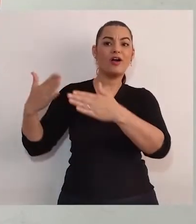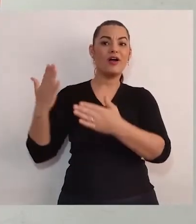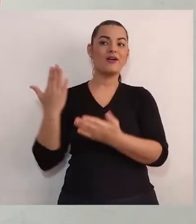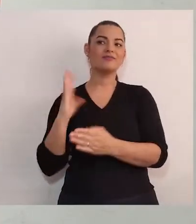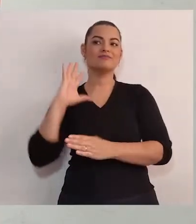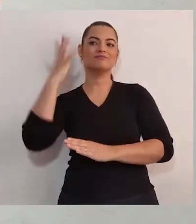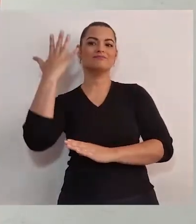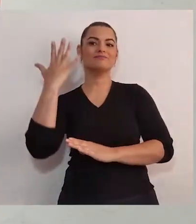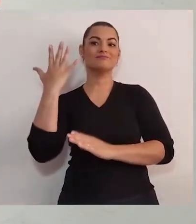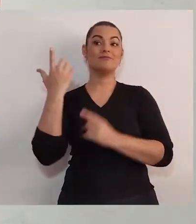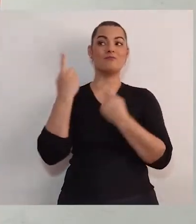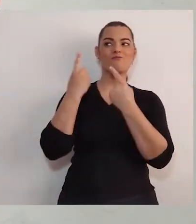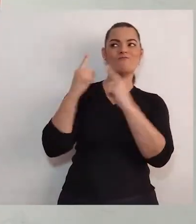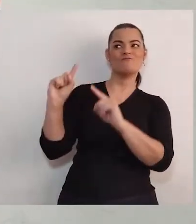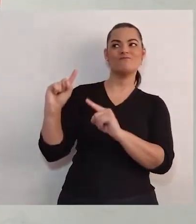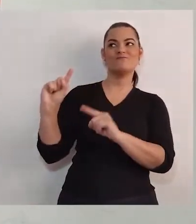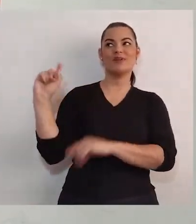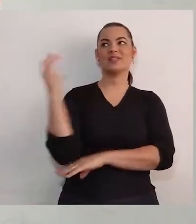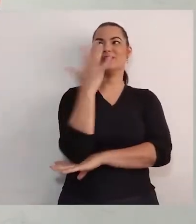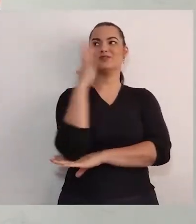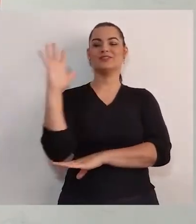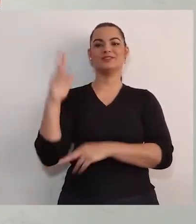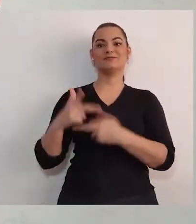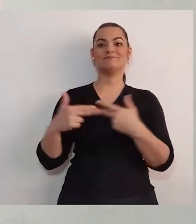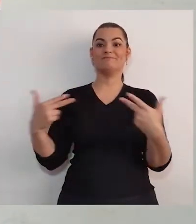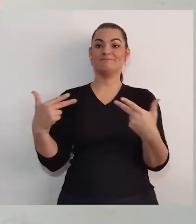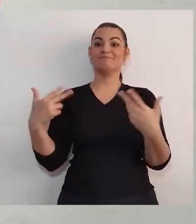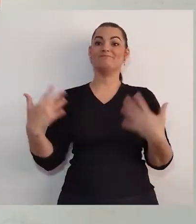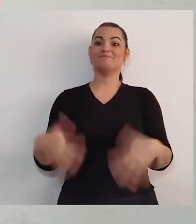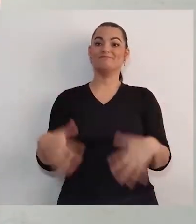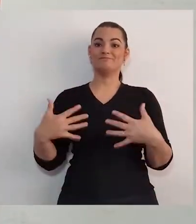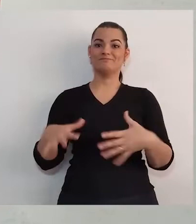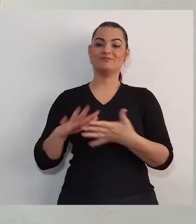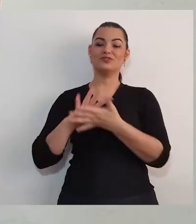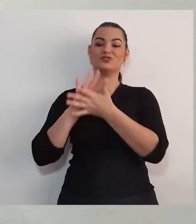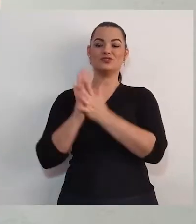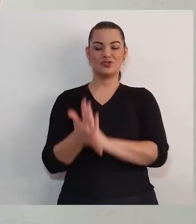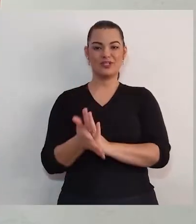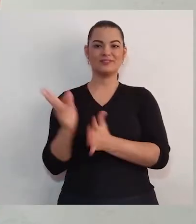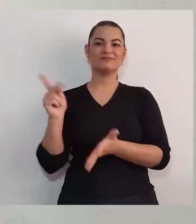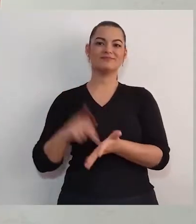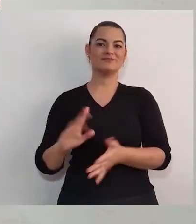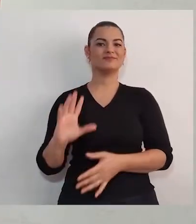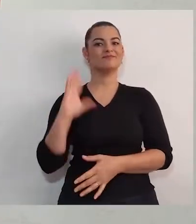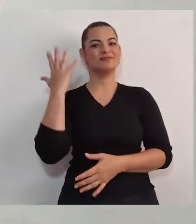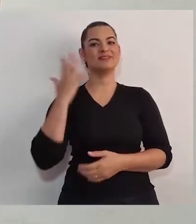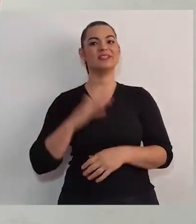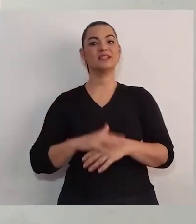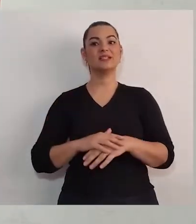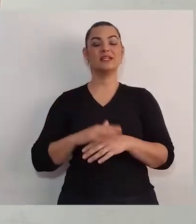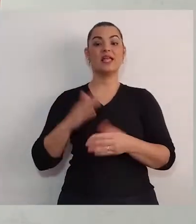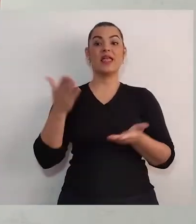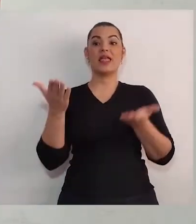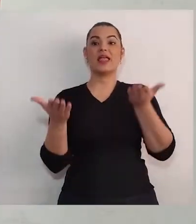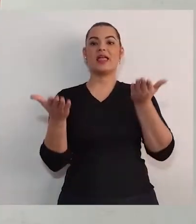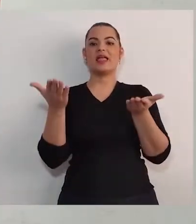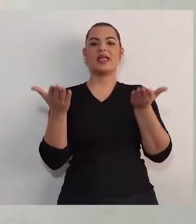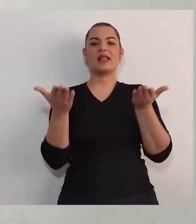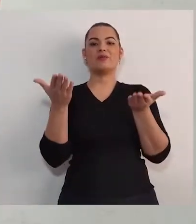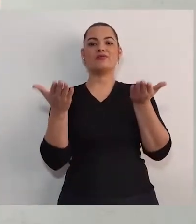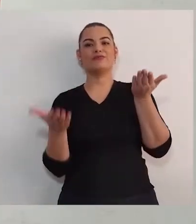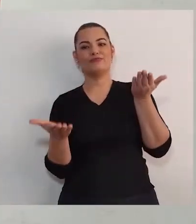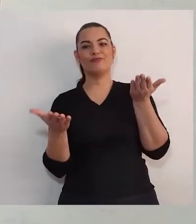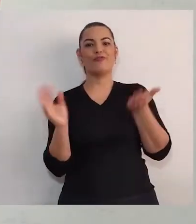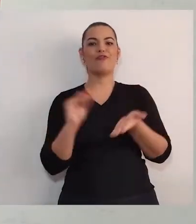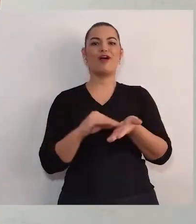nós descobrimos que o impacto ambiental, ele causa destruição, ele causa desequilíbrio no